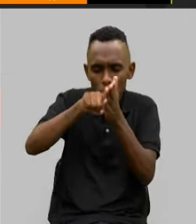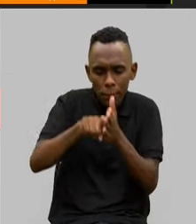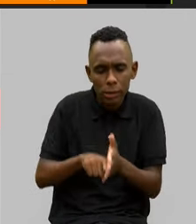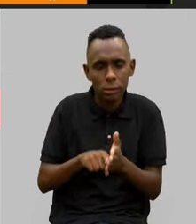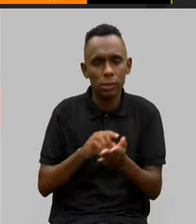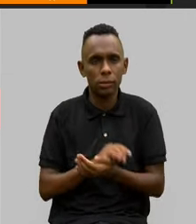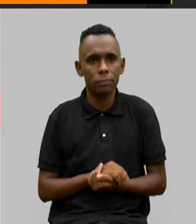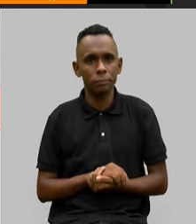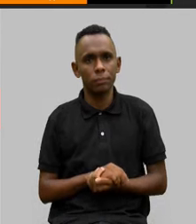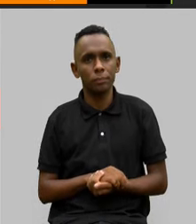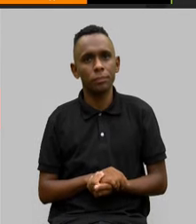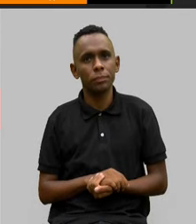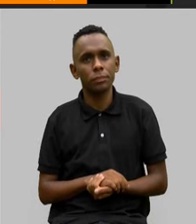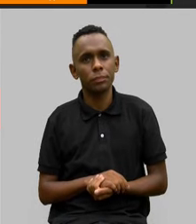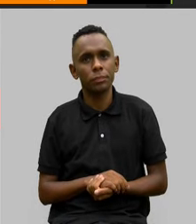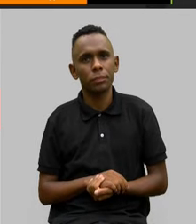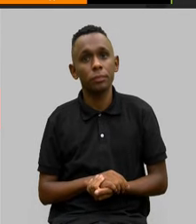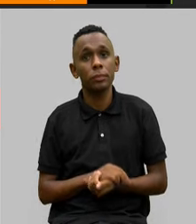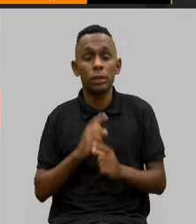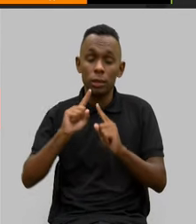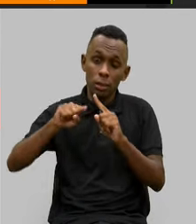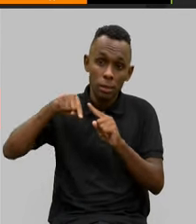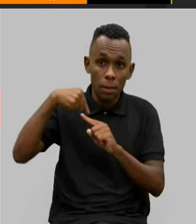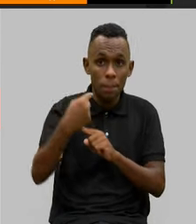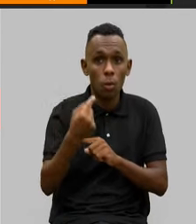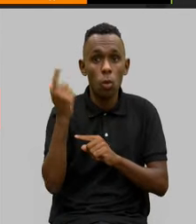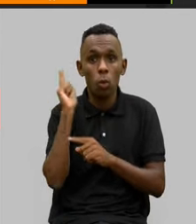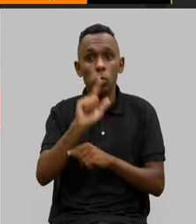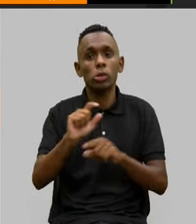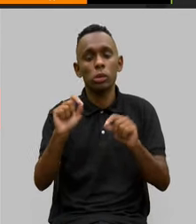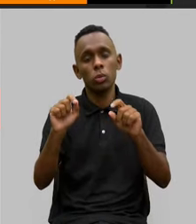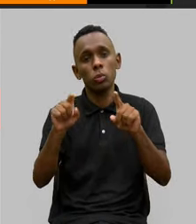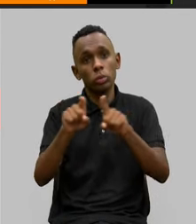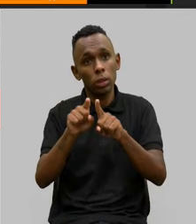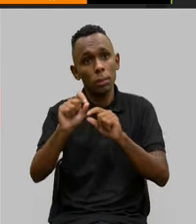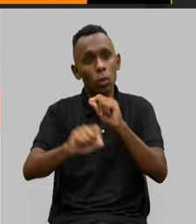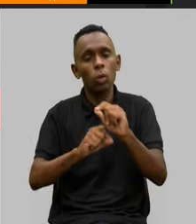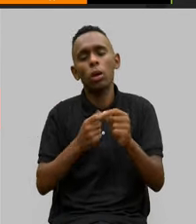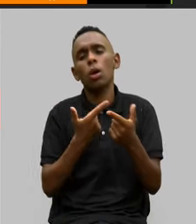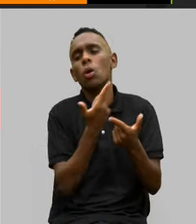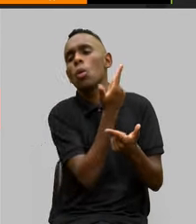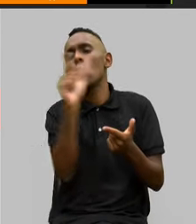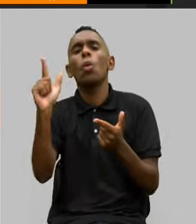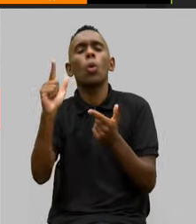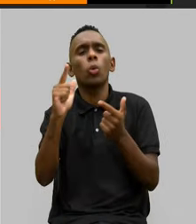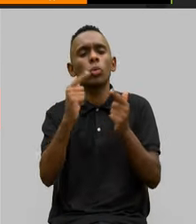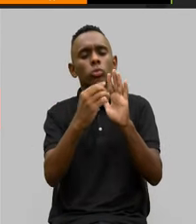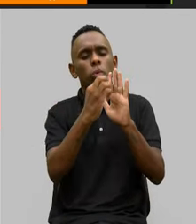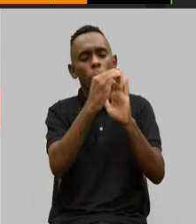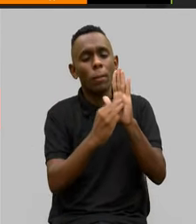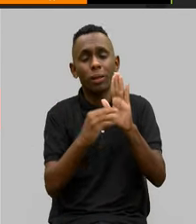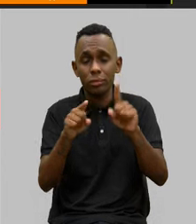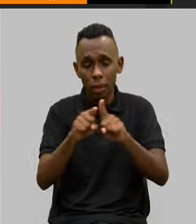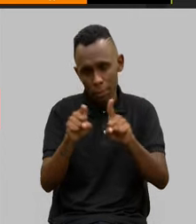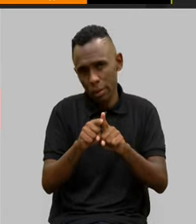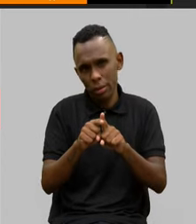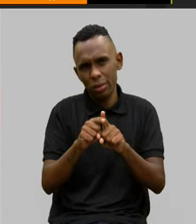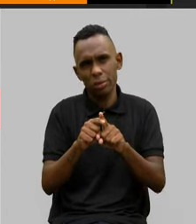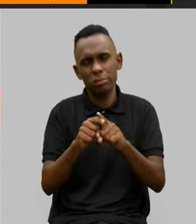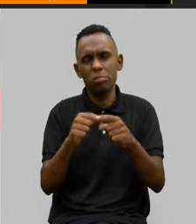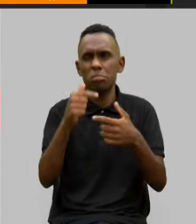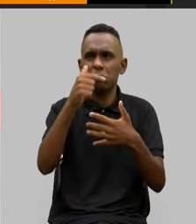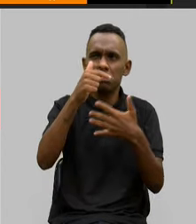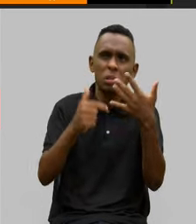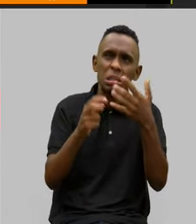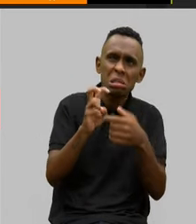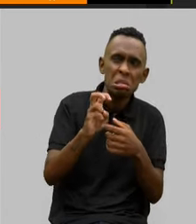análises e depois a gente conseguiu ter acesso a alguns outros padrões que além desses cinco ou seis se eu não me engano